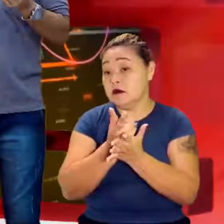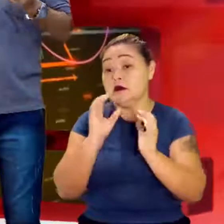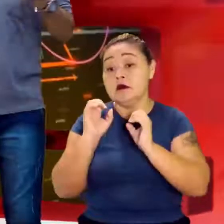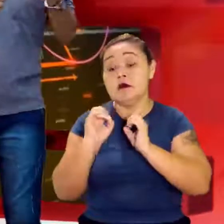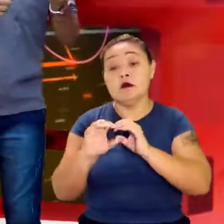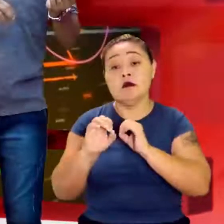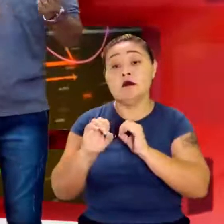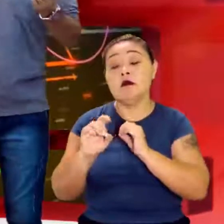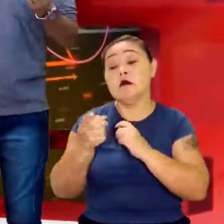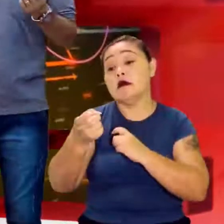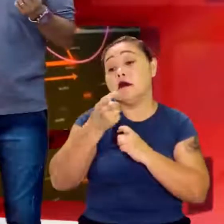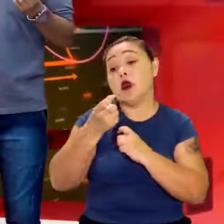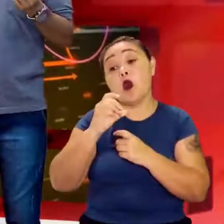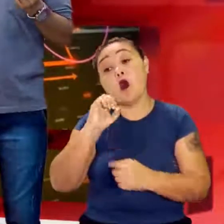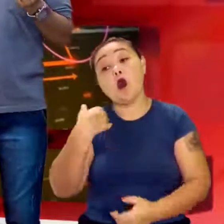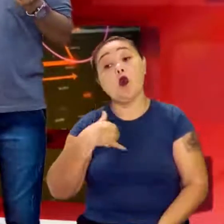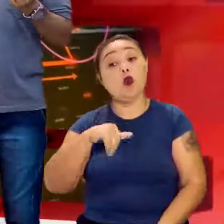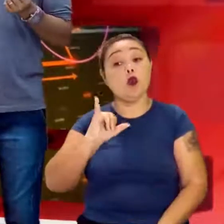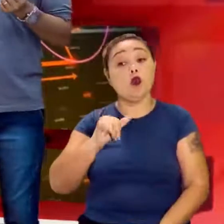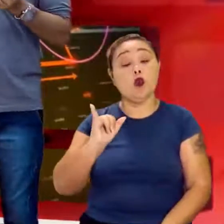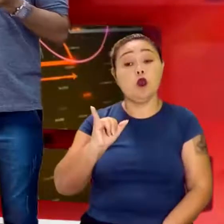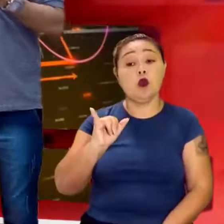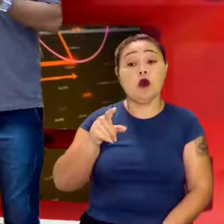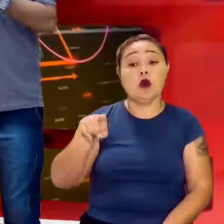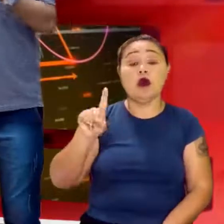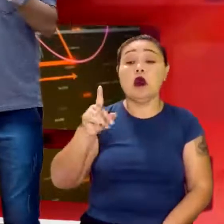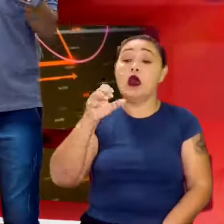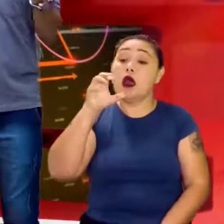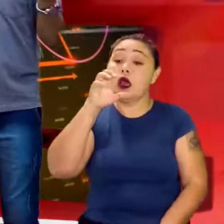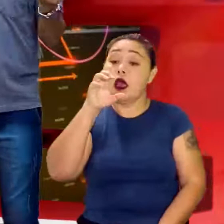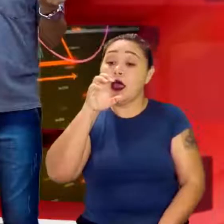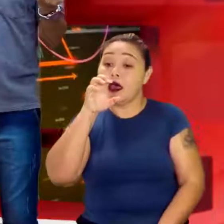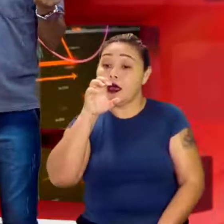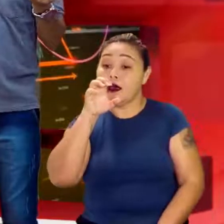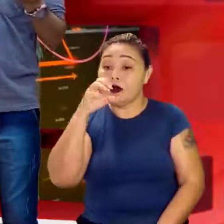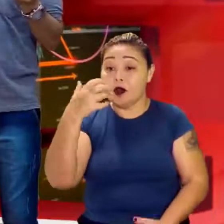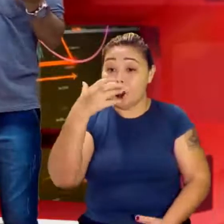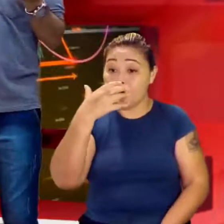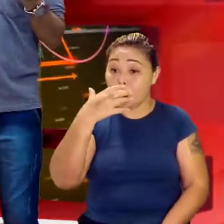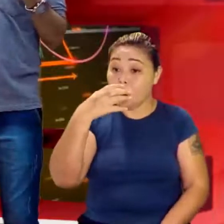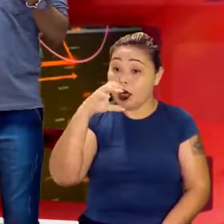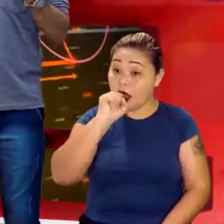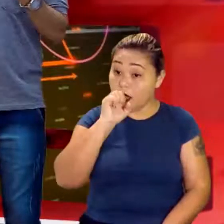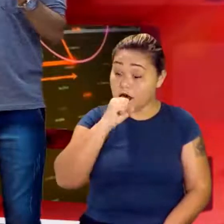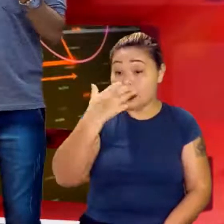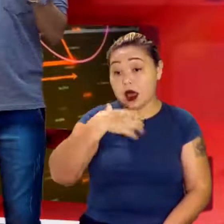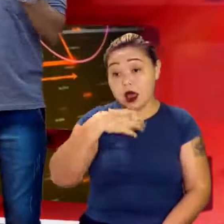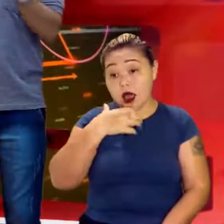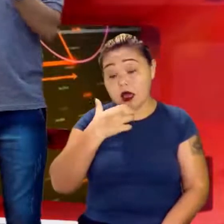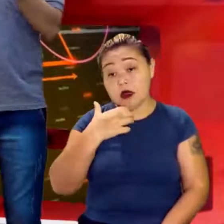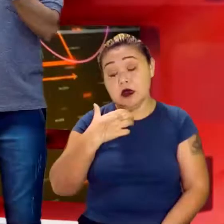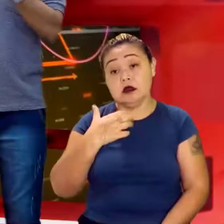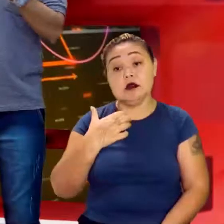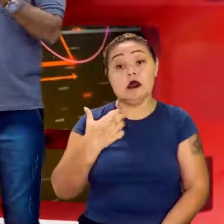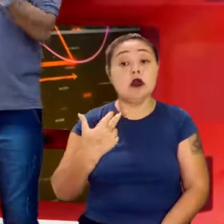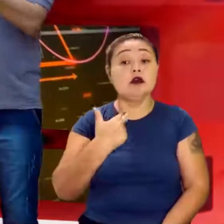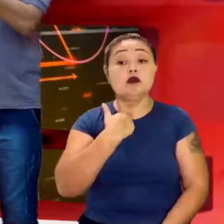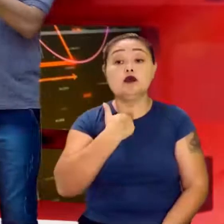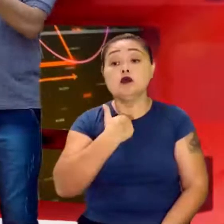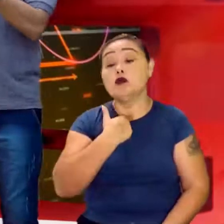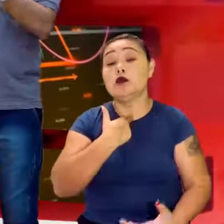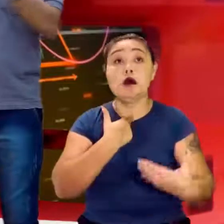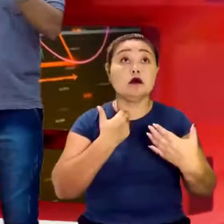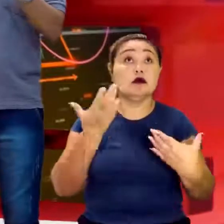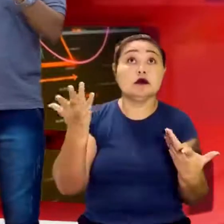se eles fossem um X ou um Y. E ela colocou a laranja e a maçã. Beleza. Eu não posso somar uma laranja